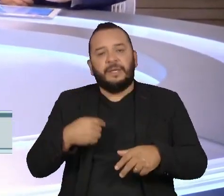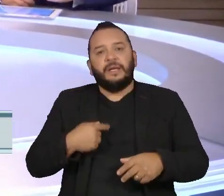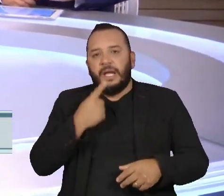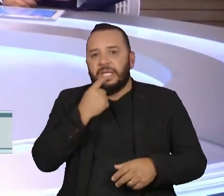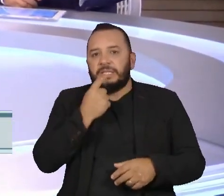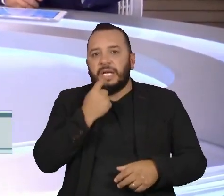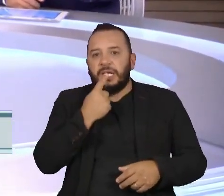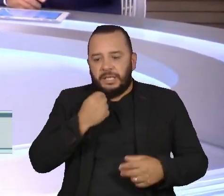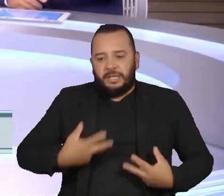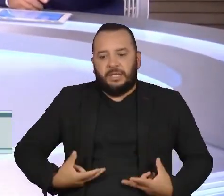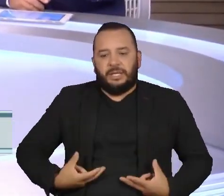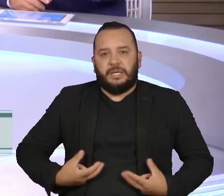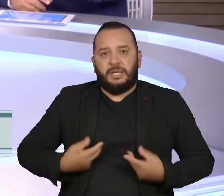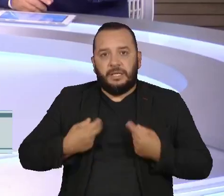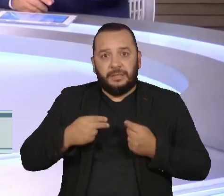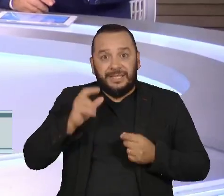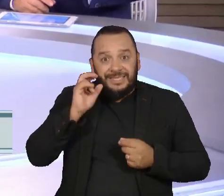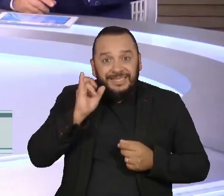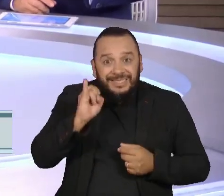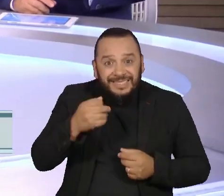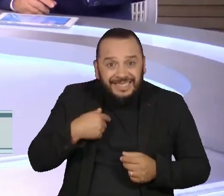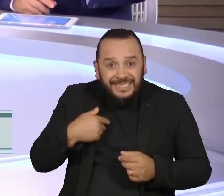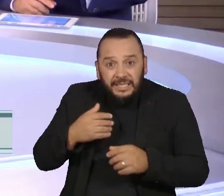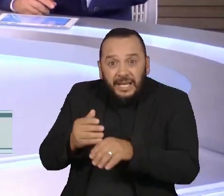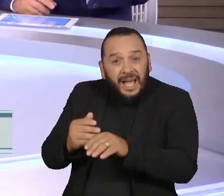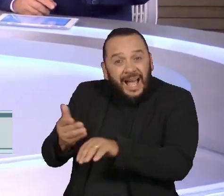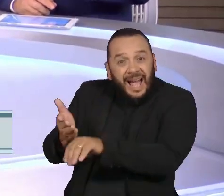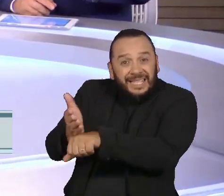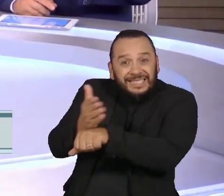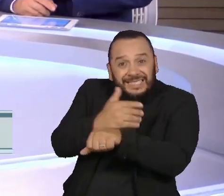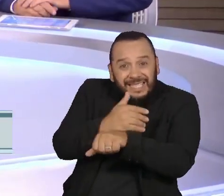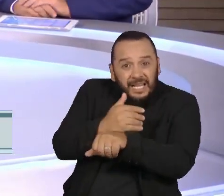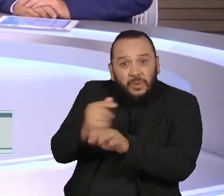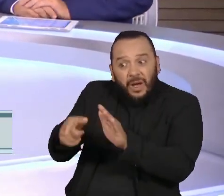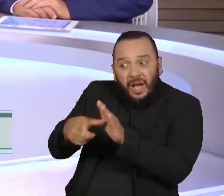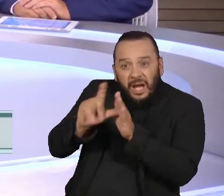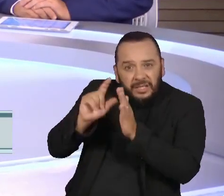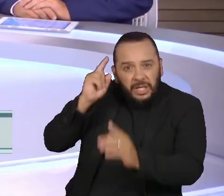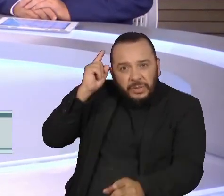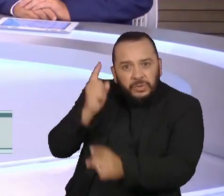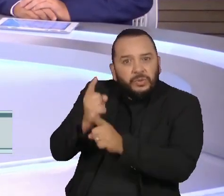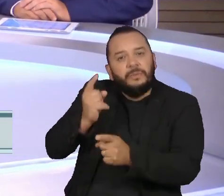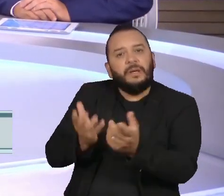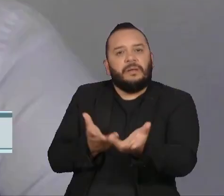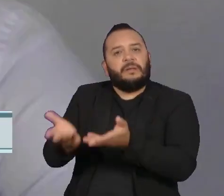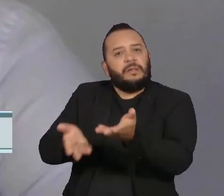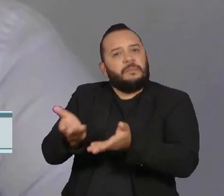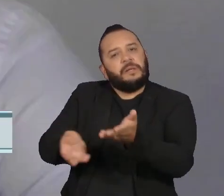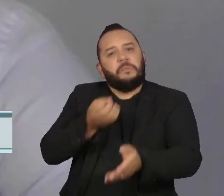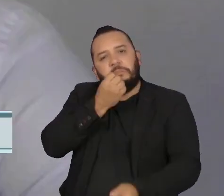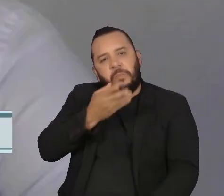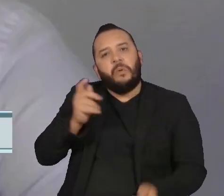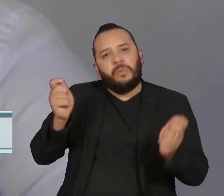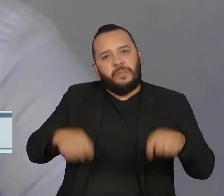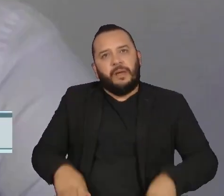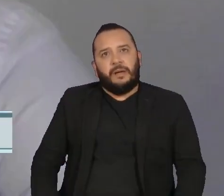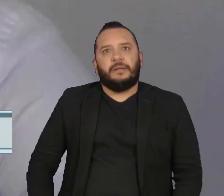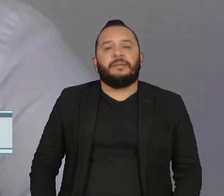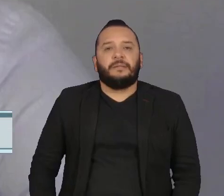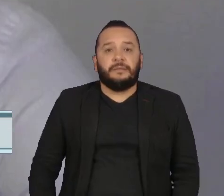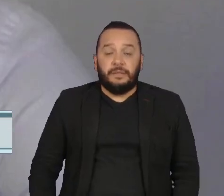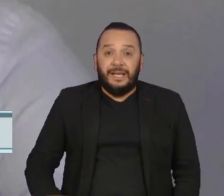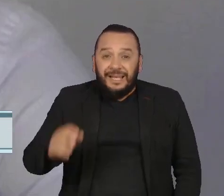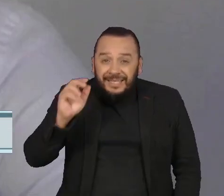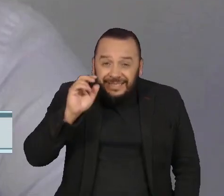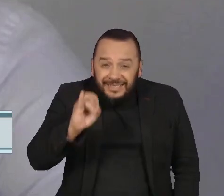diagnóstico precoce é a chave para o controle e tratamento eficaz dessas enfermidades. Que o diagnóstico